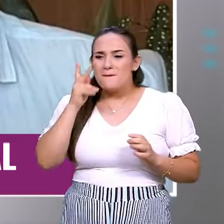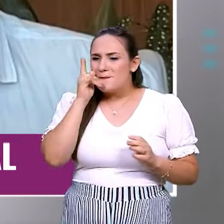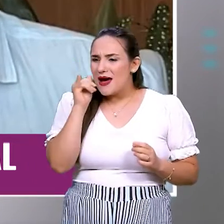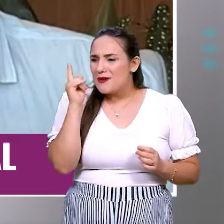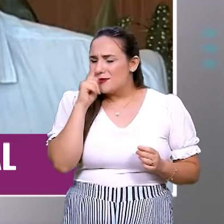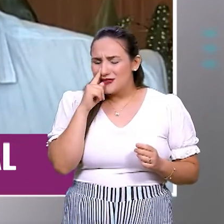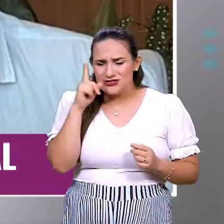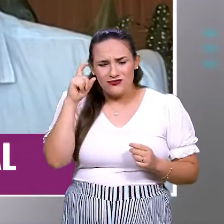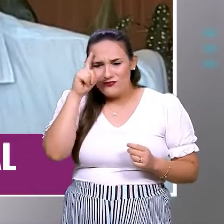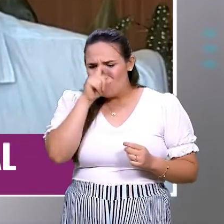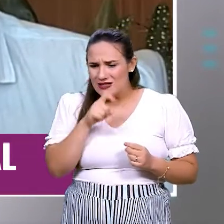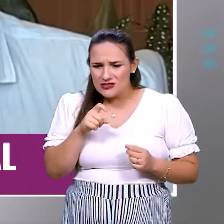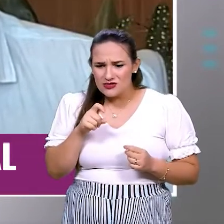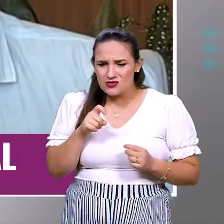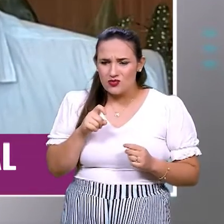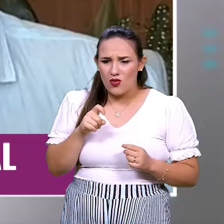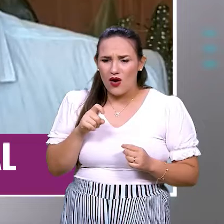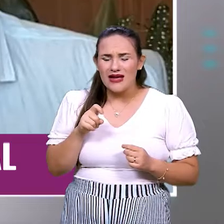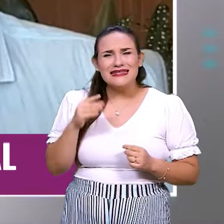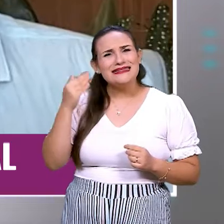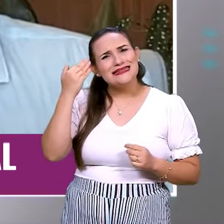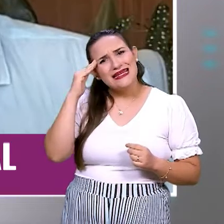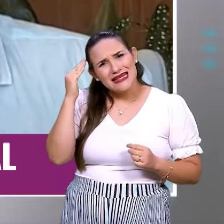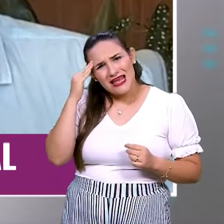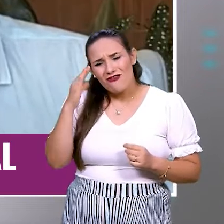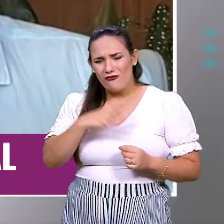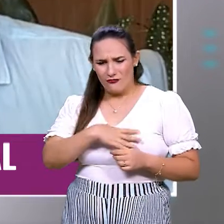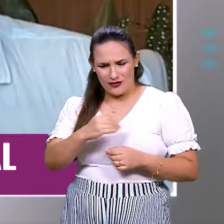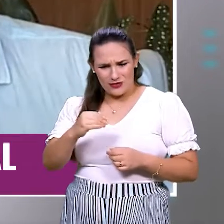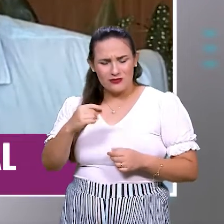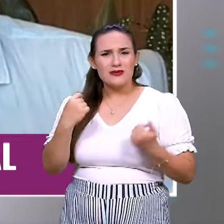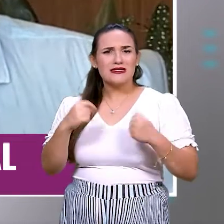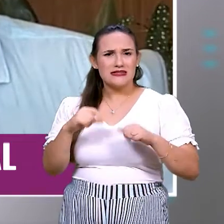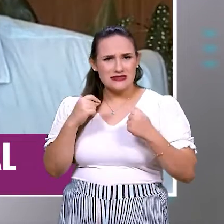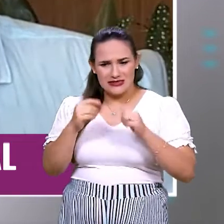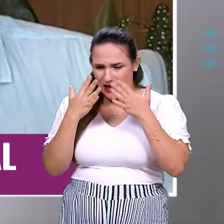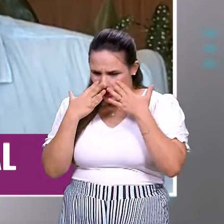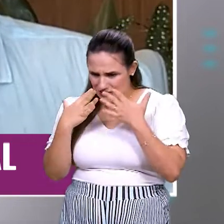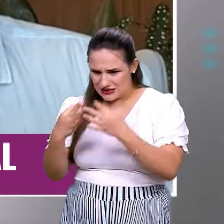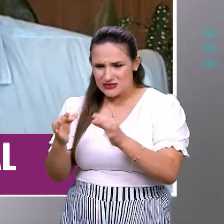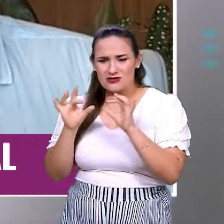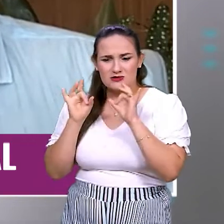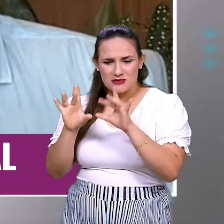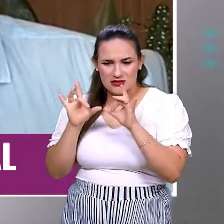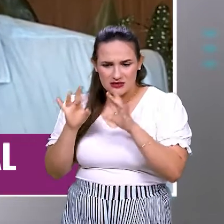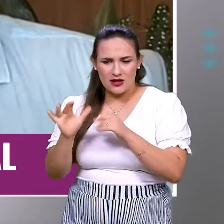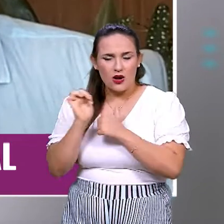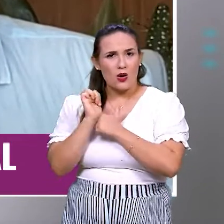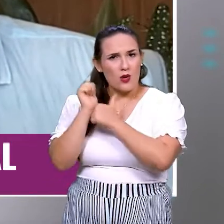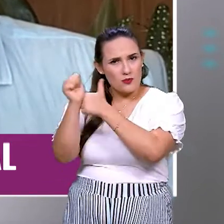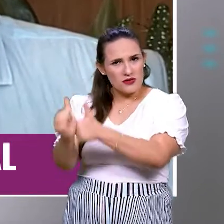E é muito difícil para os pais, né, receber essa notícia de que o filho realmente vai